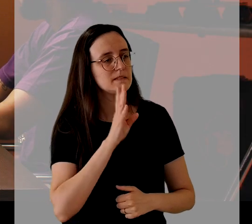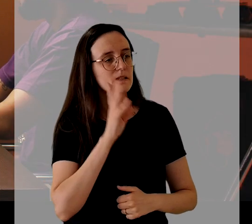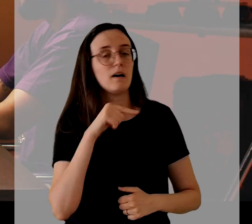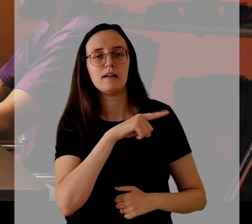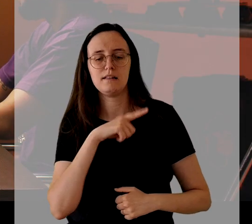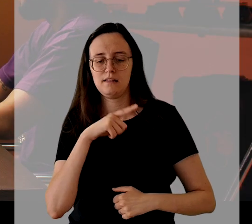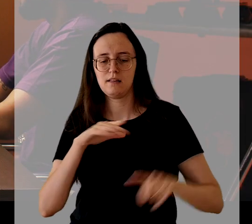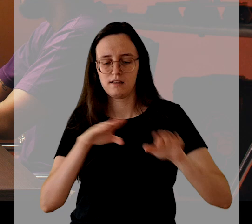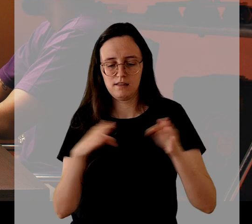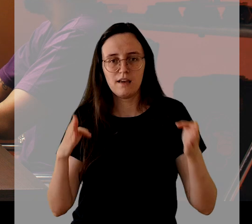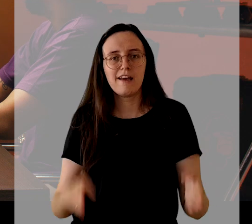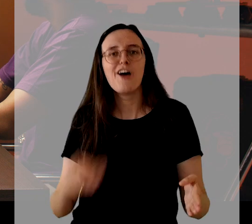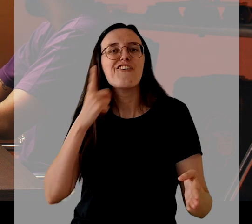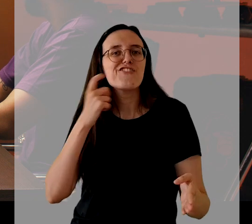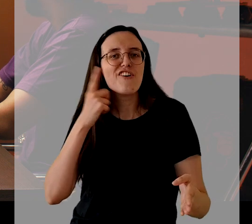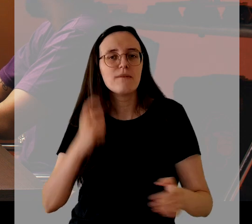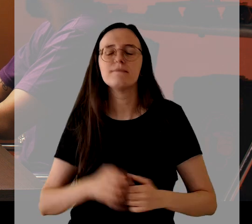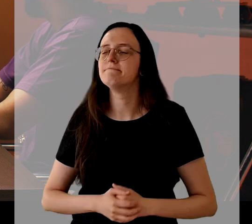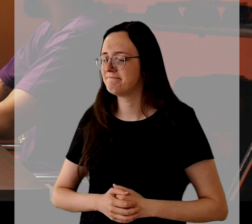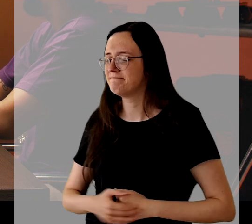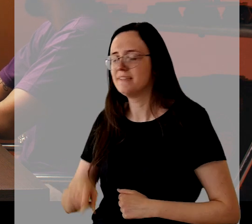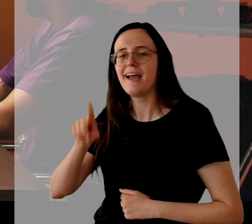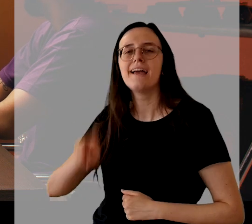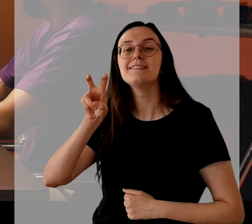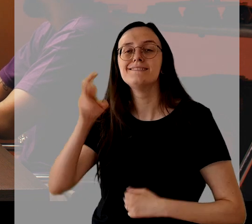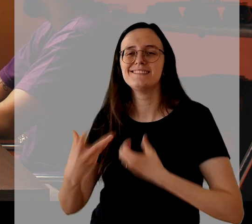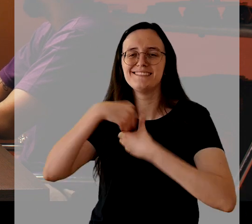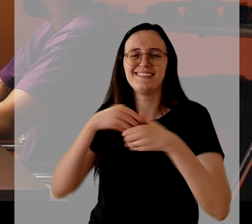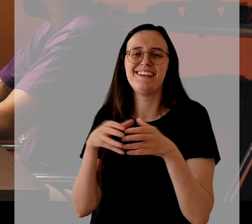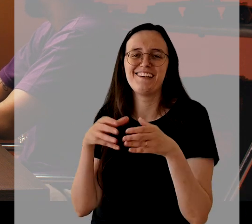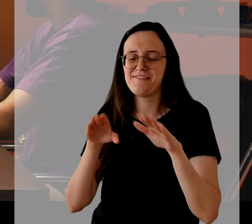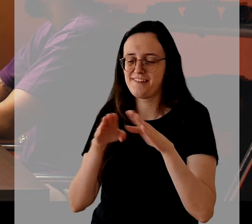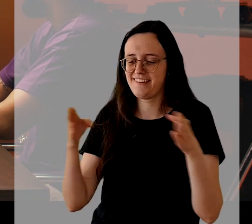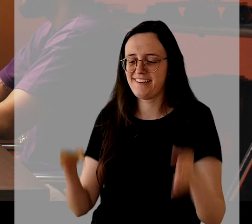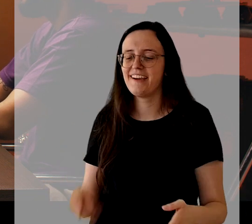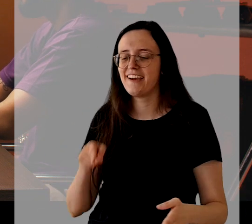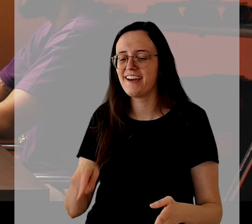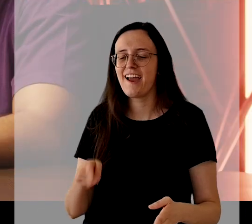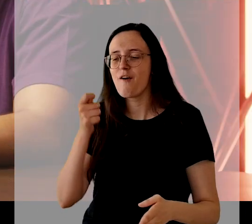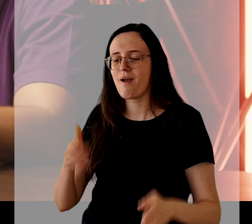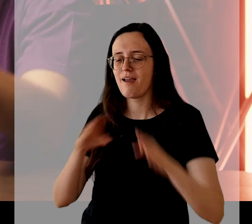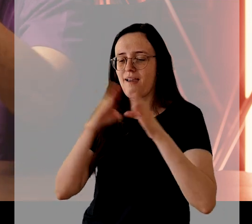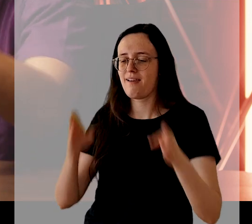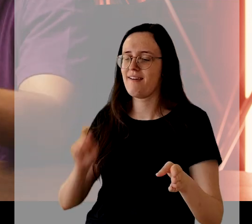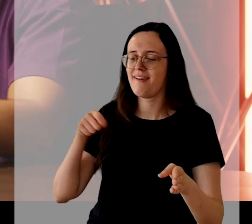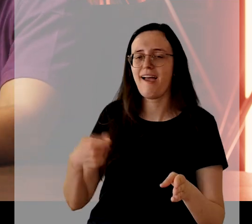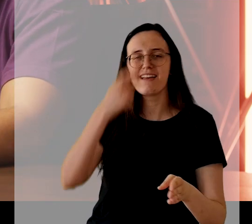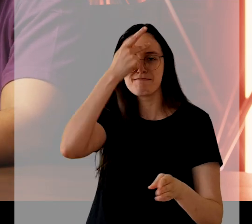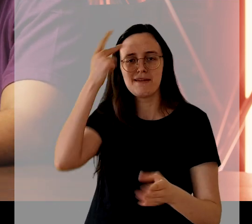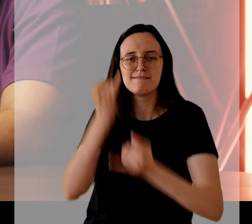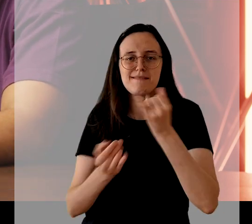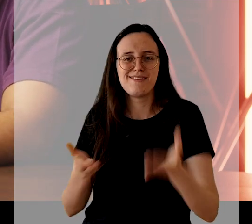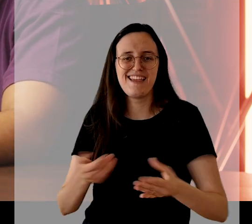aqui você estava com um carrinho ali. Isso, que é o 5º integrante aí da nossa equipe. Que a gente já vê quase como quase